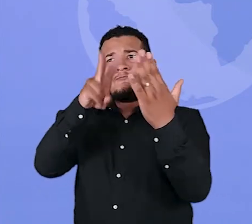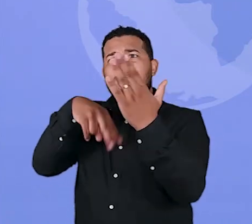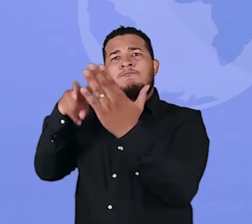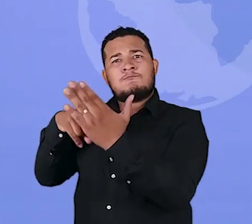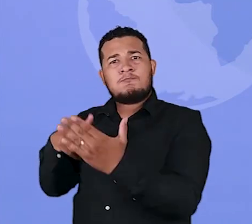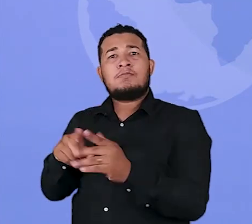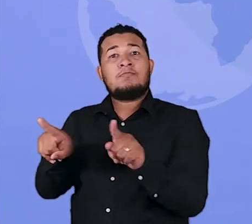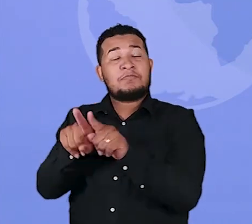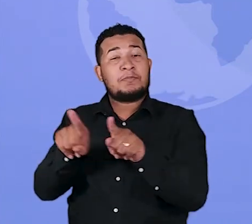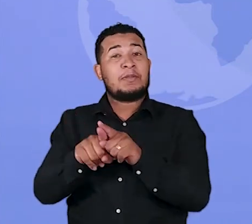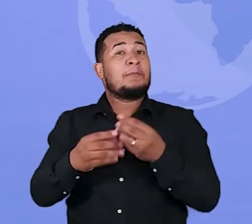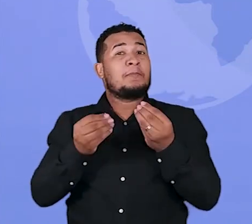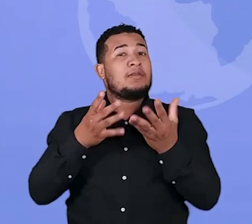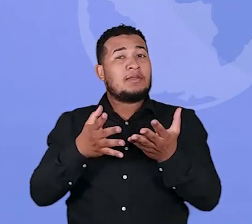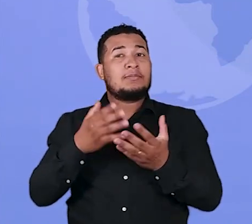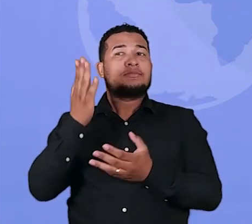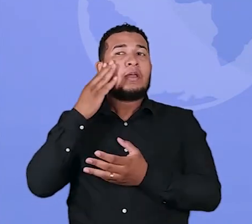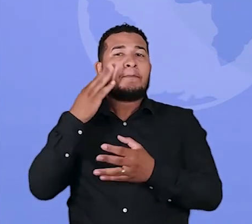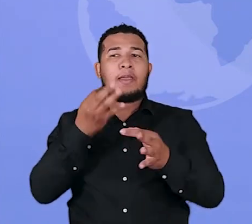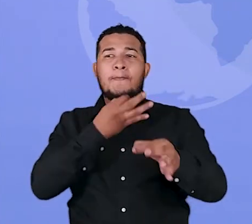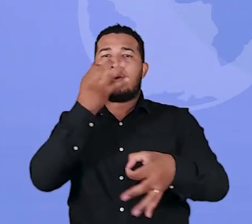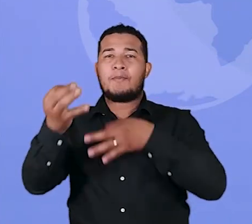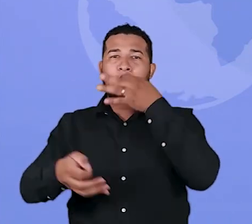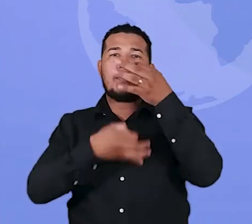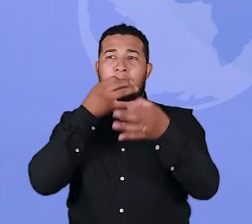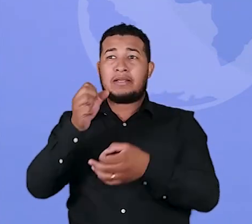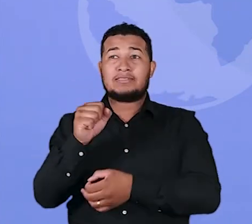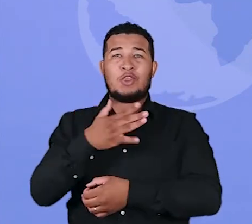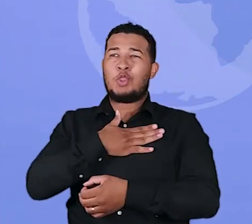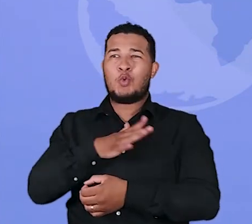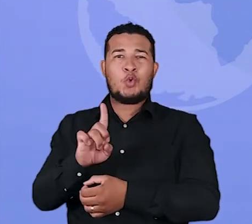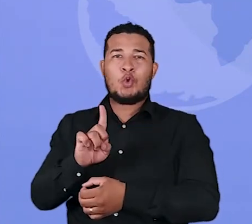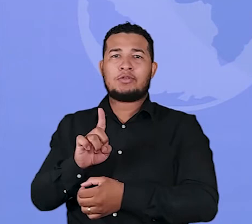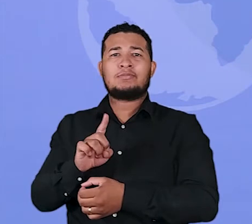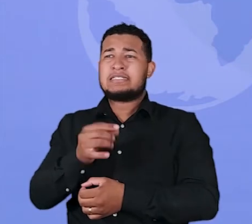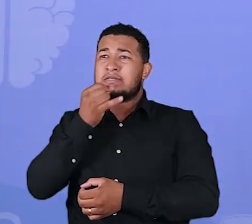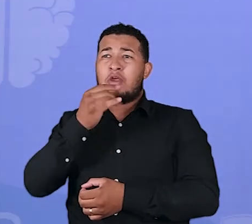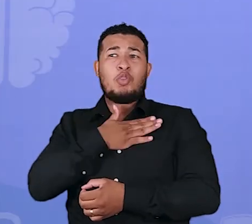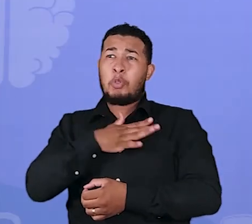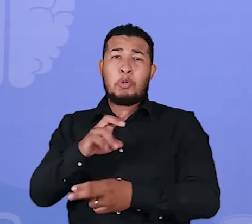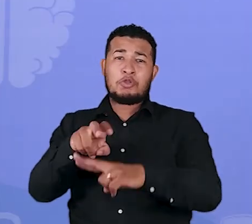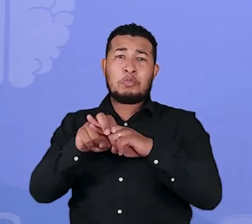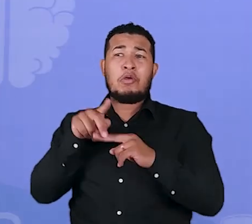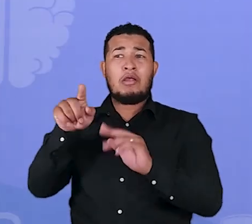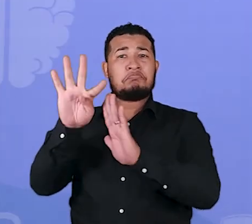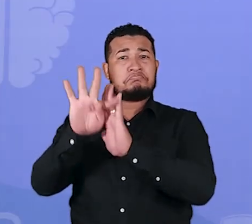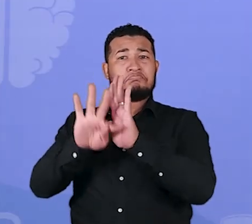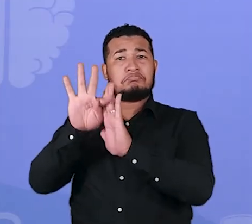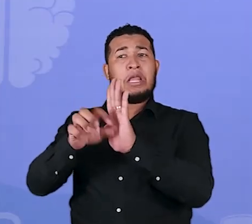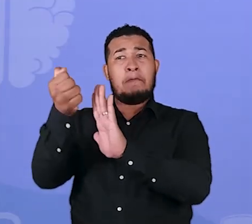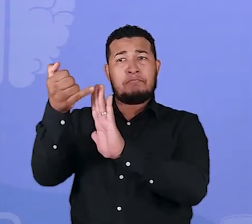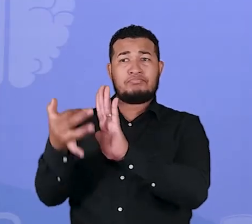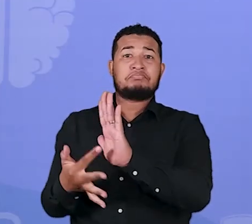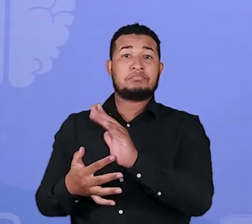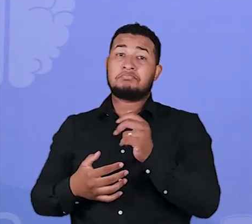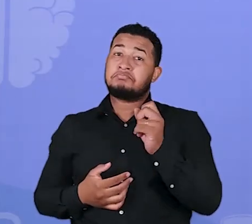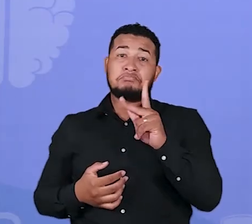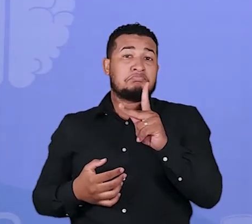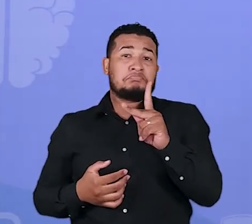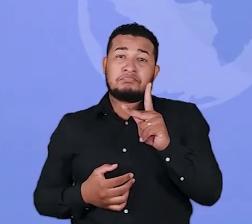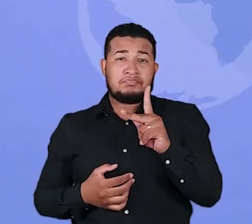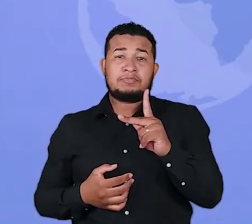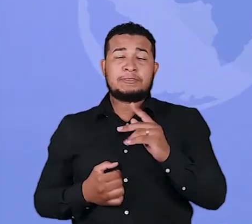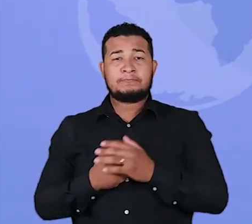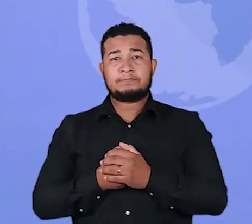tudo, até para você saber argumentar quando você não gosta de alguma coisa. Ó, eu não gosto disso porque nesse texto falou assim,